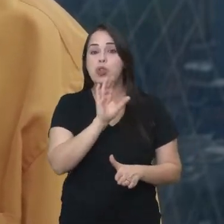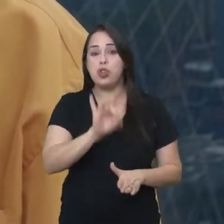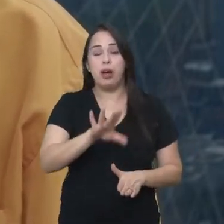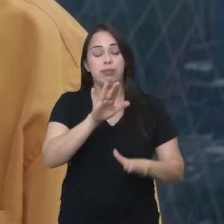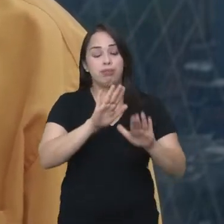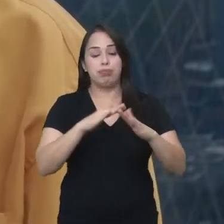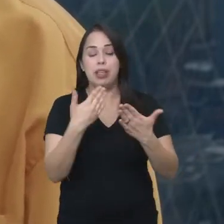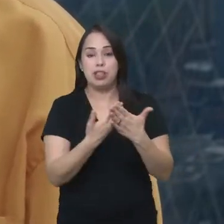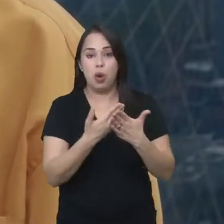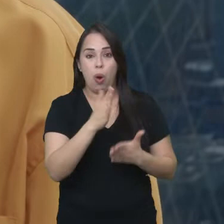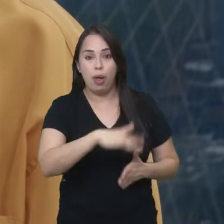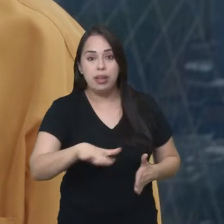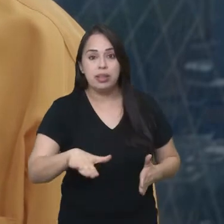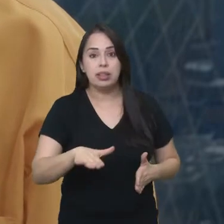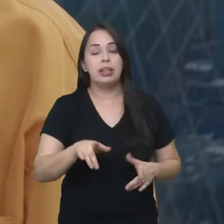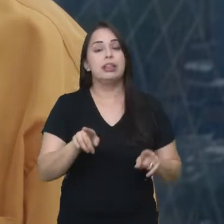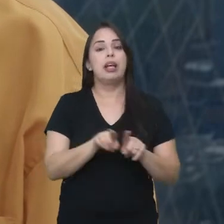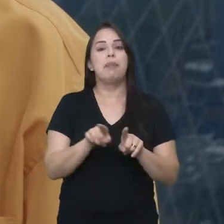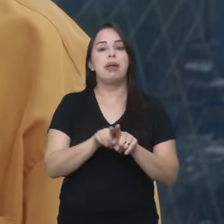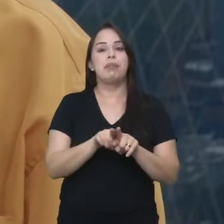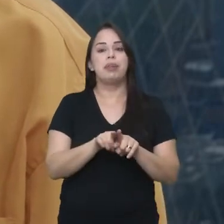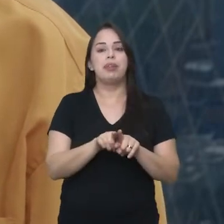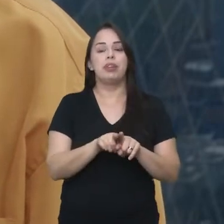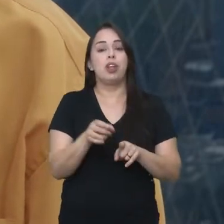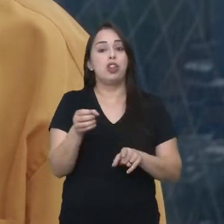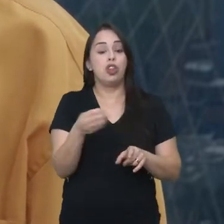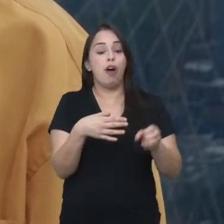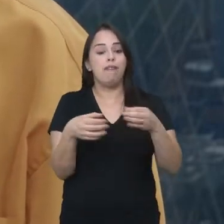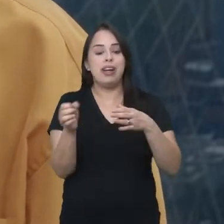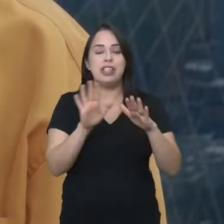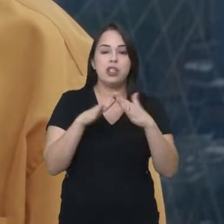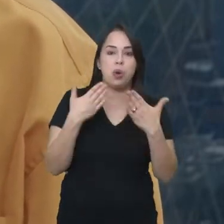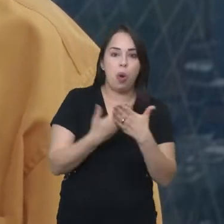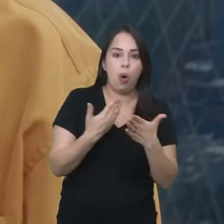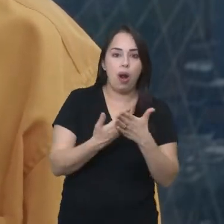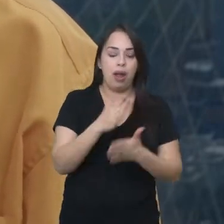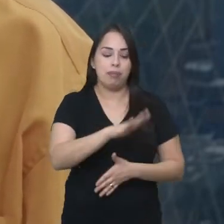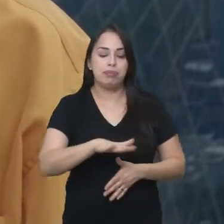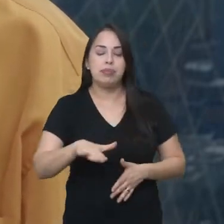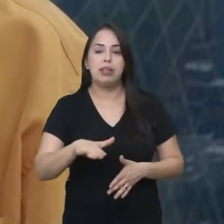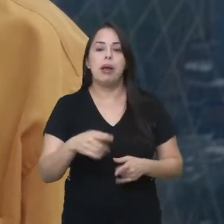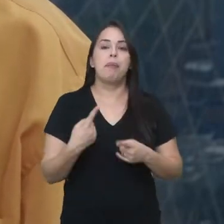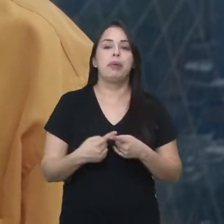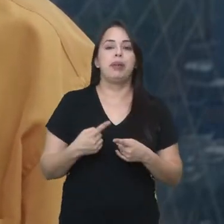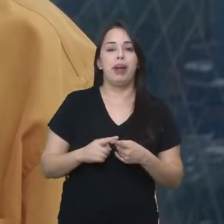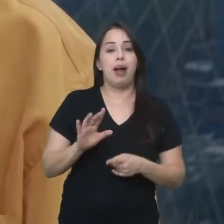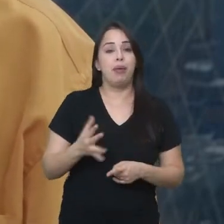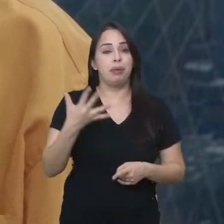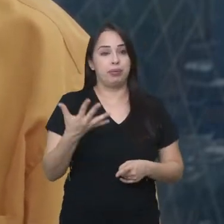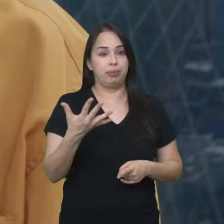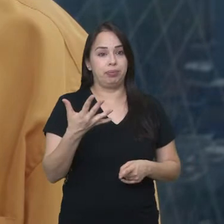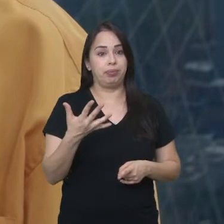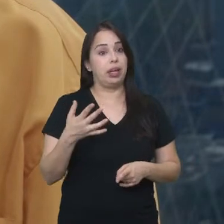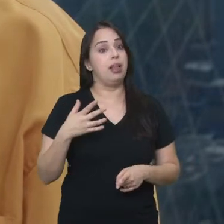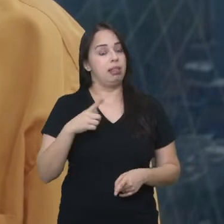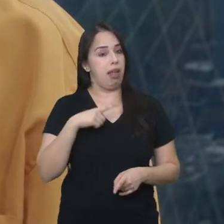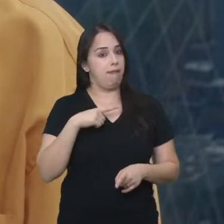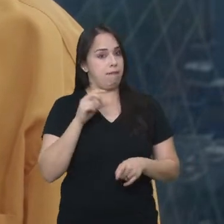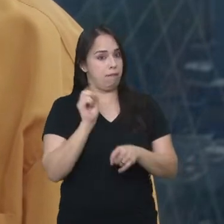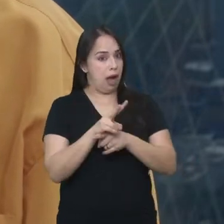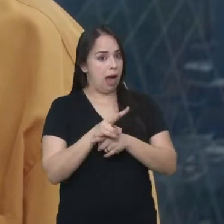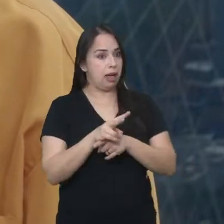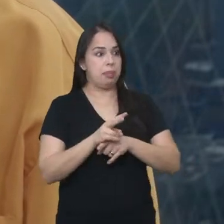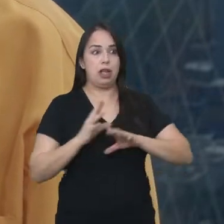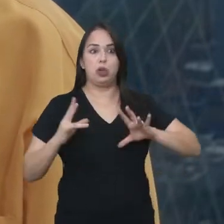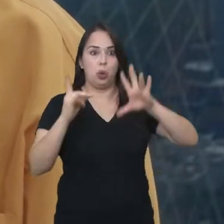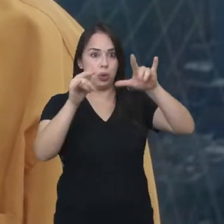infantil, e o que precisa hoje contemplar é novas escolas, né, para a educação infantil, porque o que acontece? Temos vagas para todas